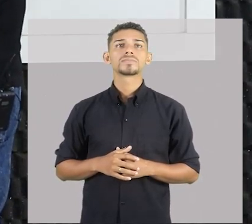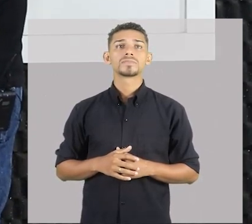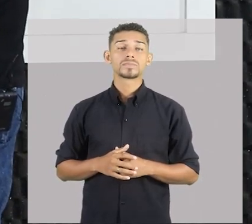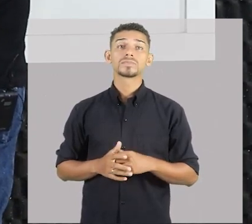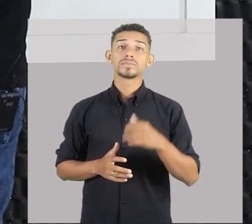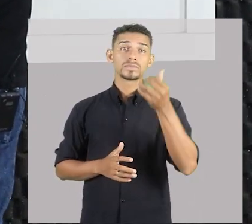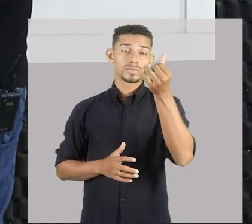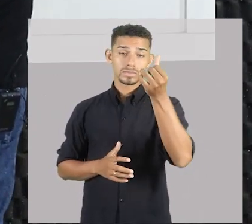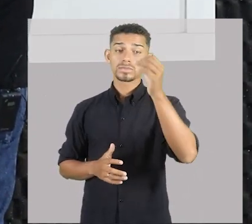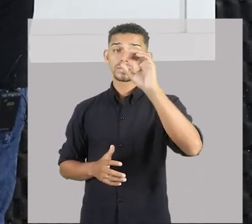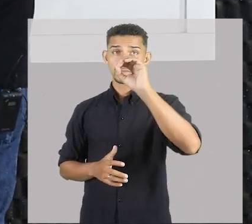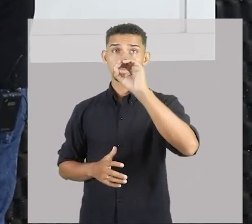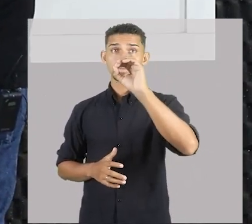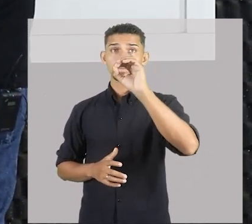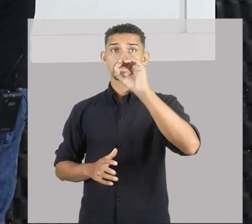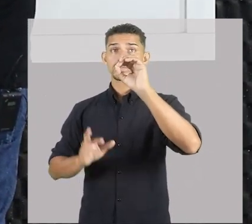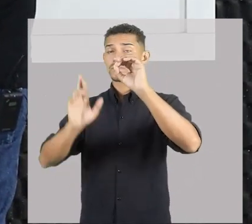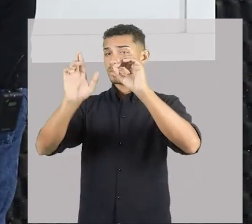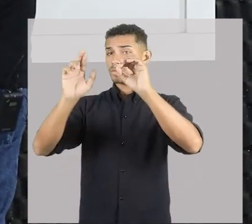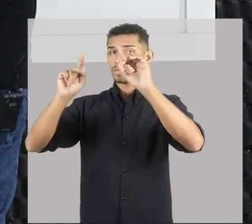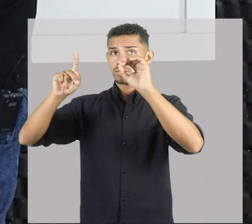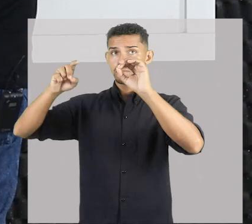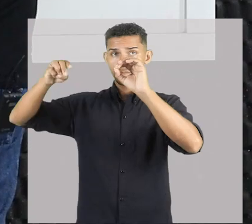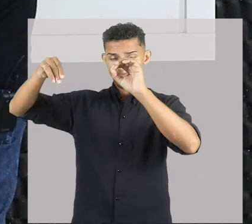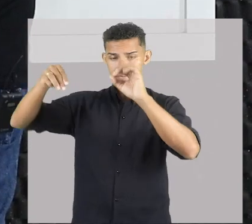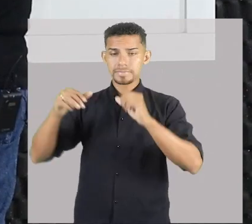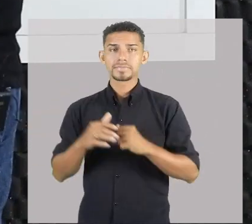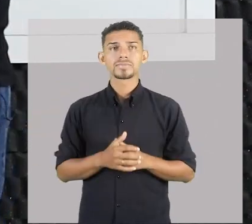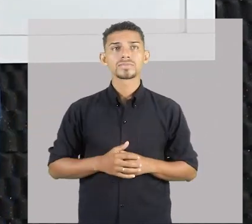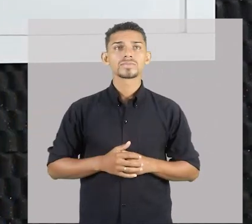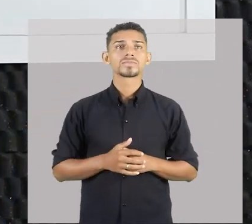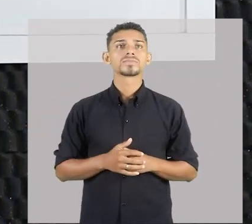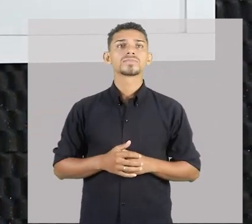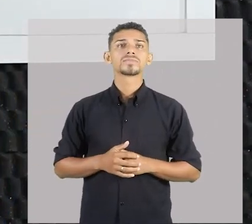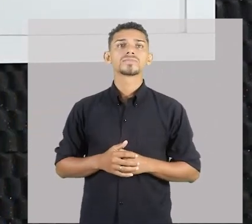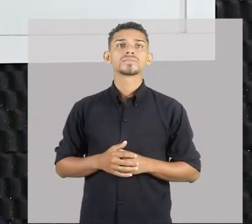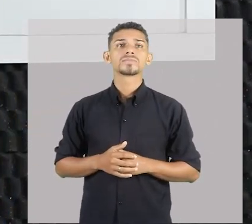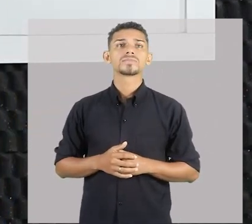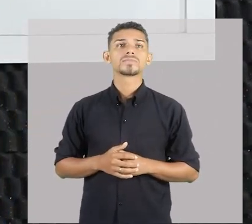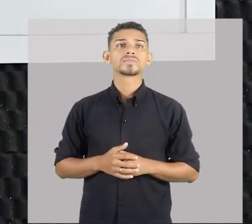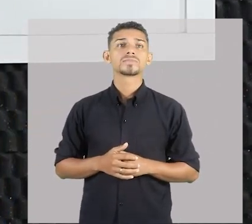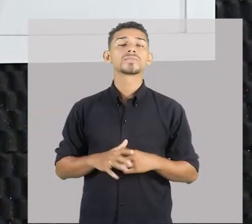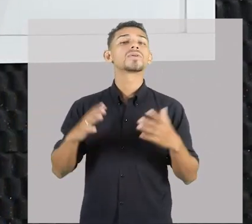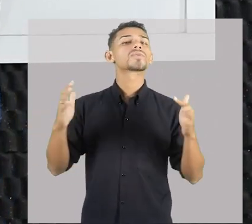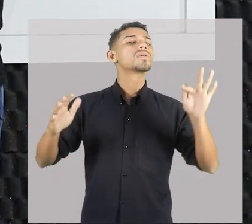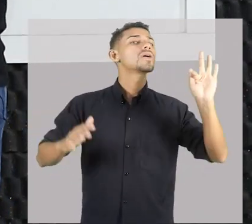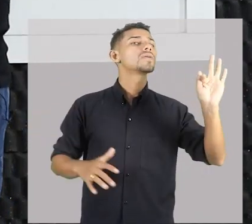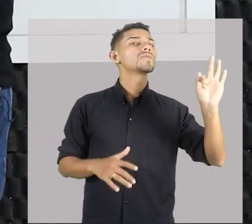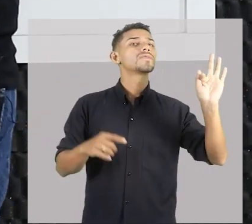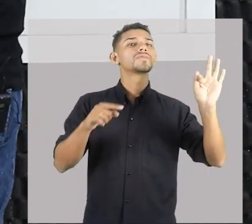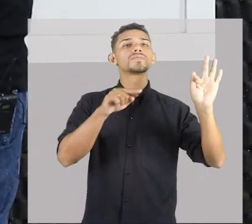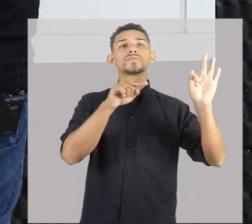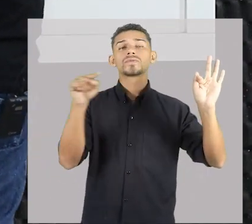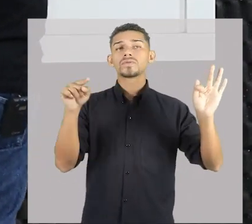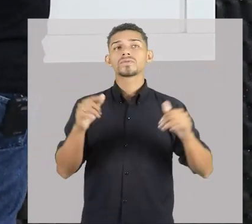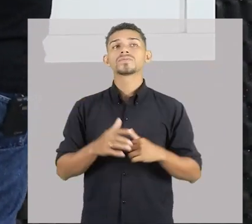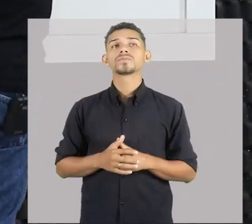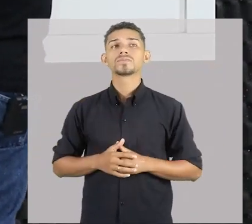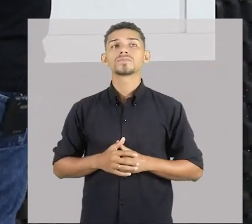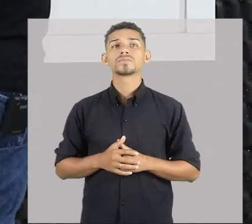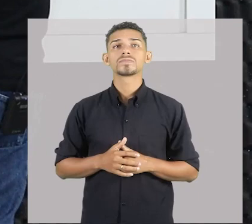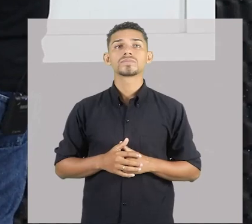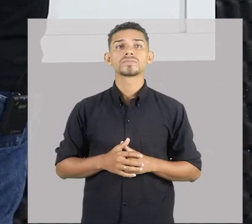equivale a 60 rotações por minuto. Qual é a frequência que equivale, ó,